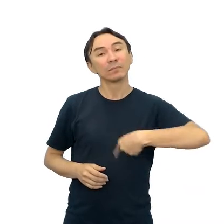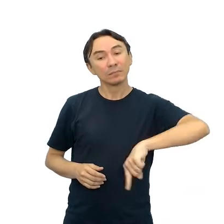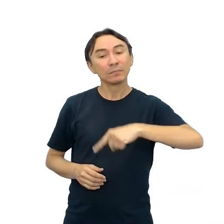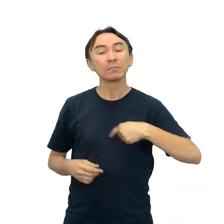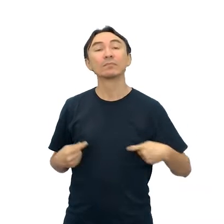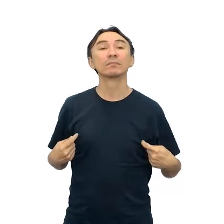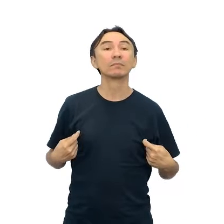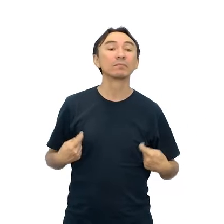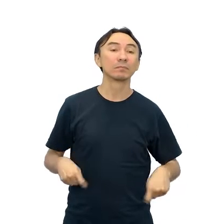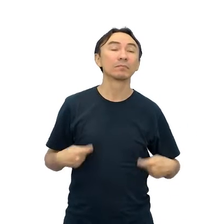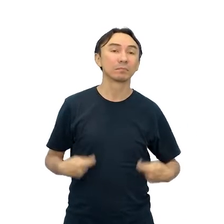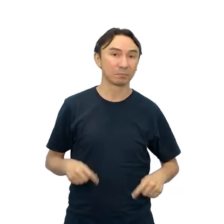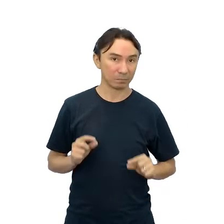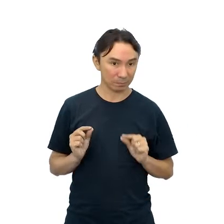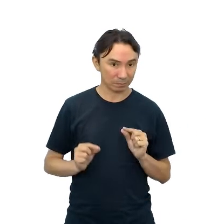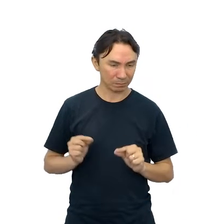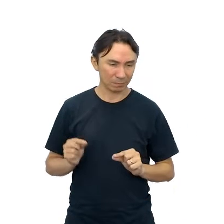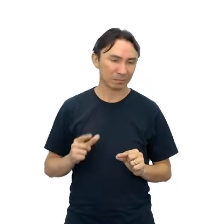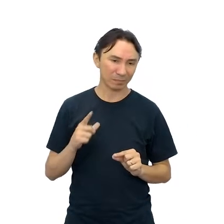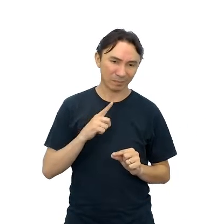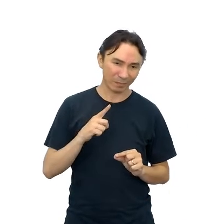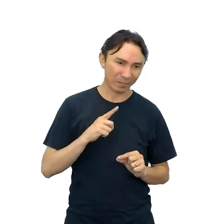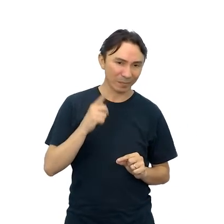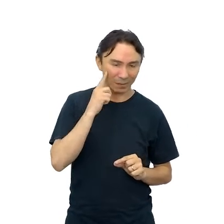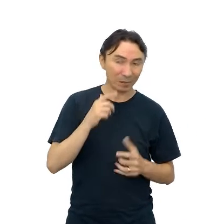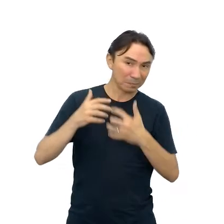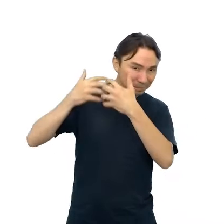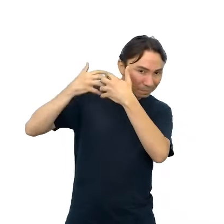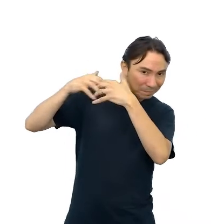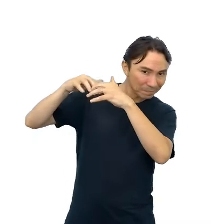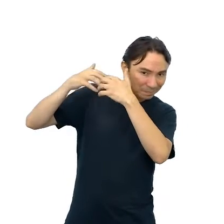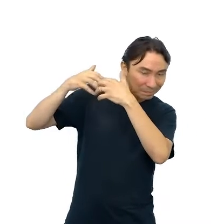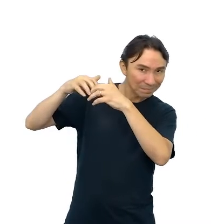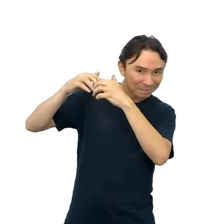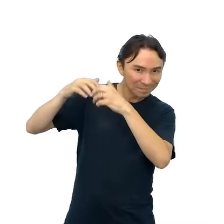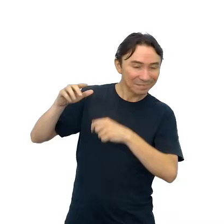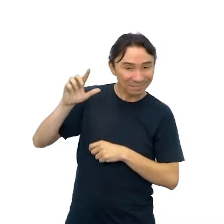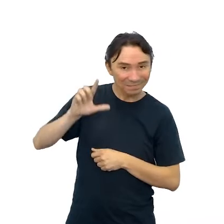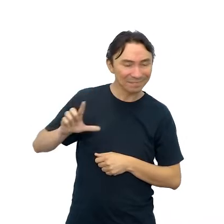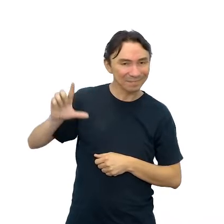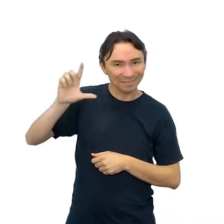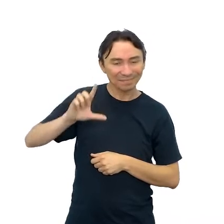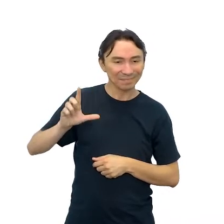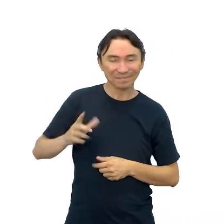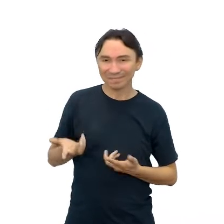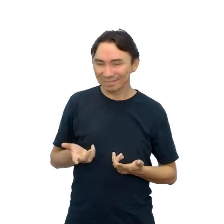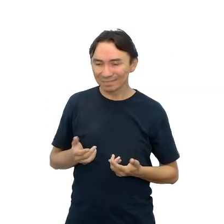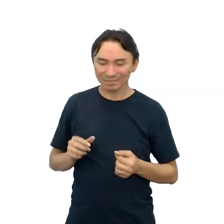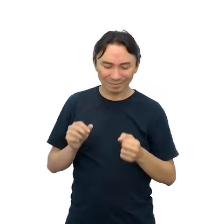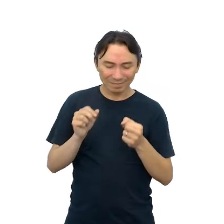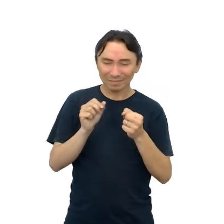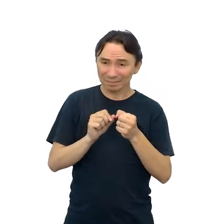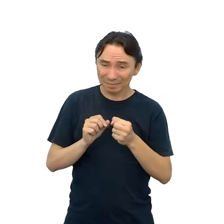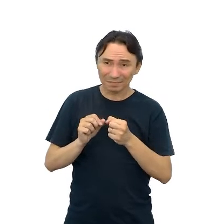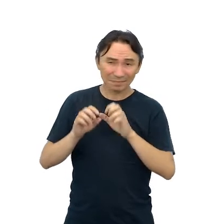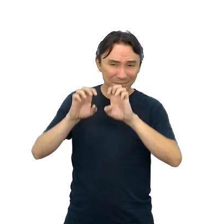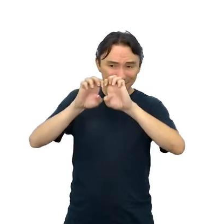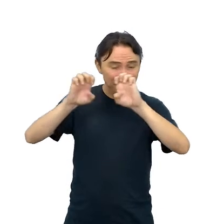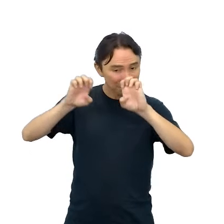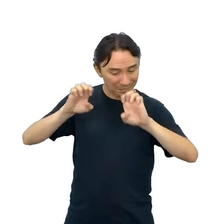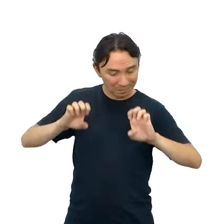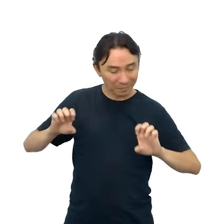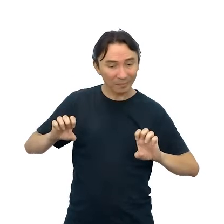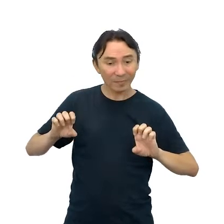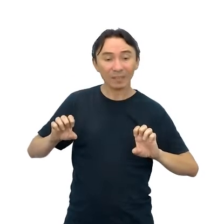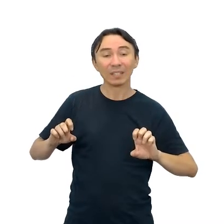né, todo o processo de construção do raciocínio lógico, ele permeia, né, e se utiliza